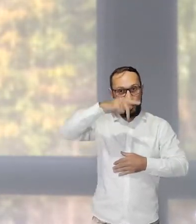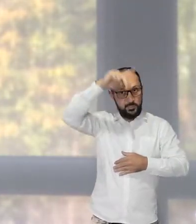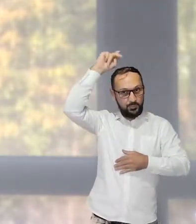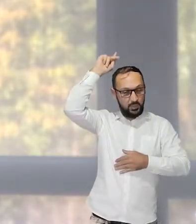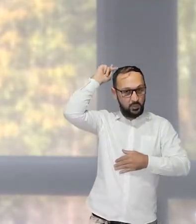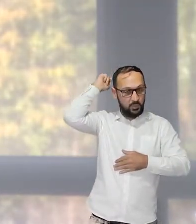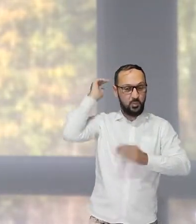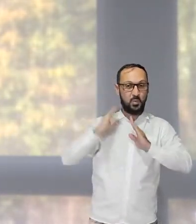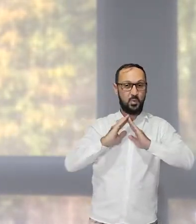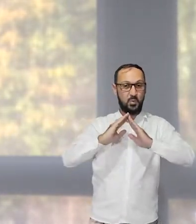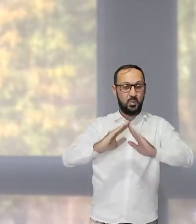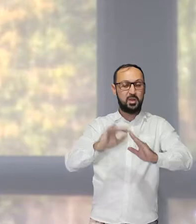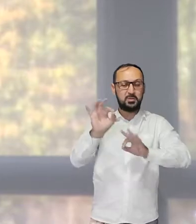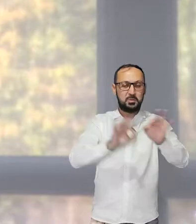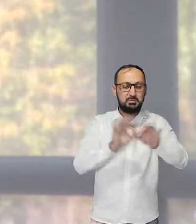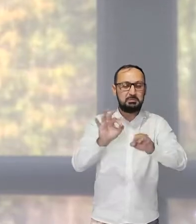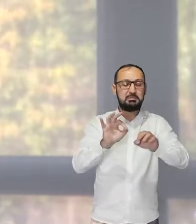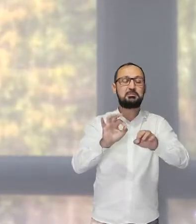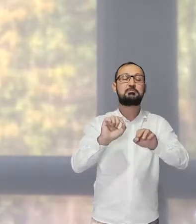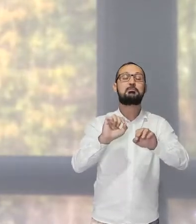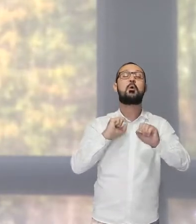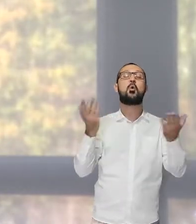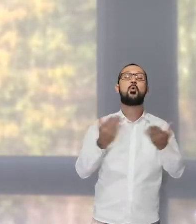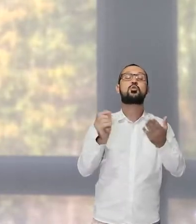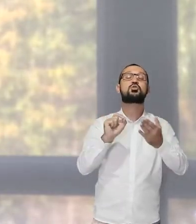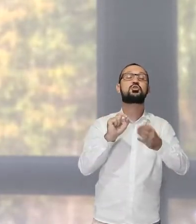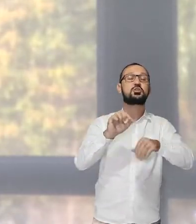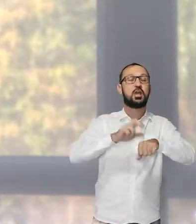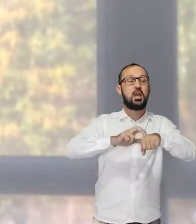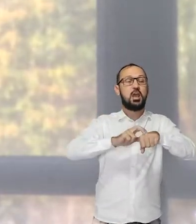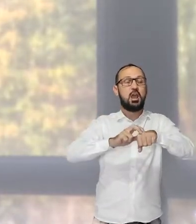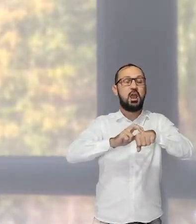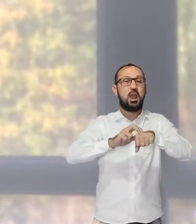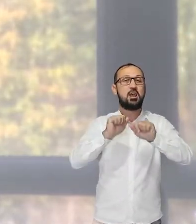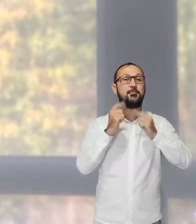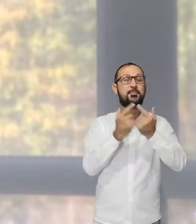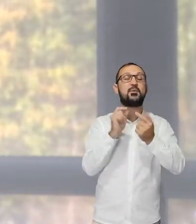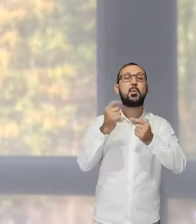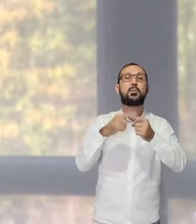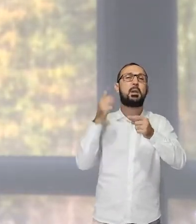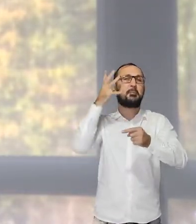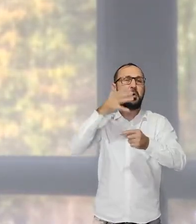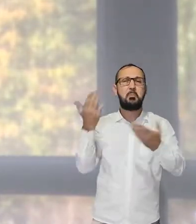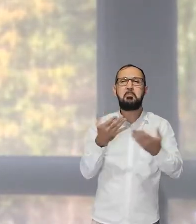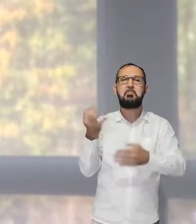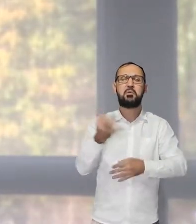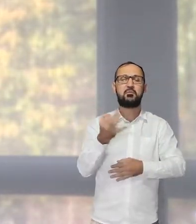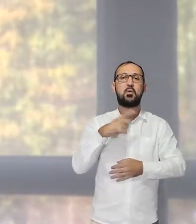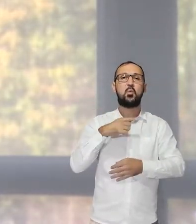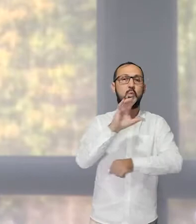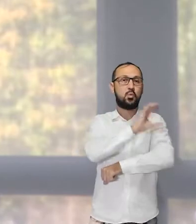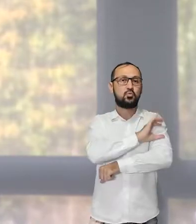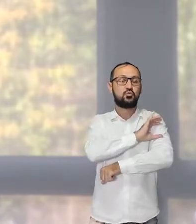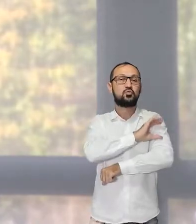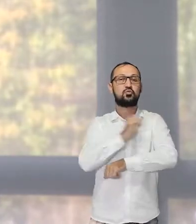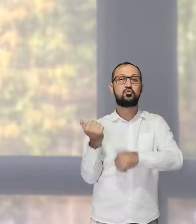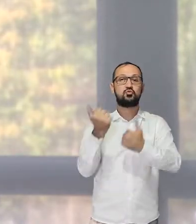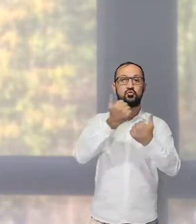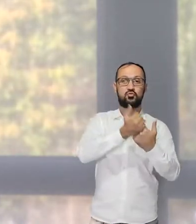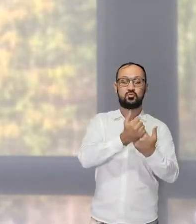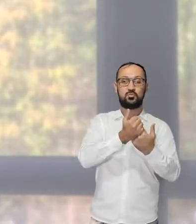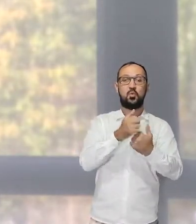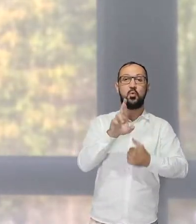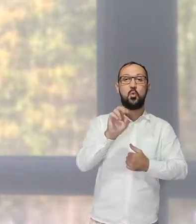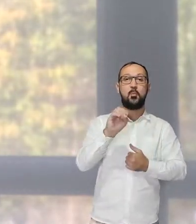nós organizamos a Assembleia Verde, uma série de palestras. E a palestra de hoje está muito boa. Por quê? Nós convidamos o coordenador adjunto